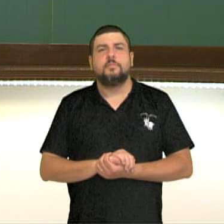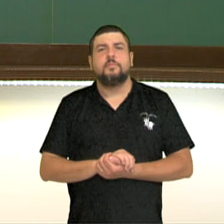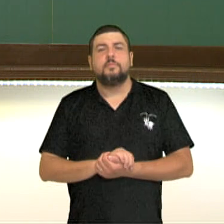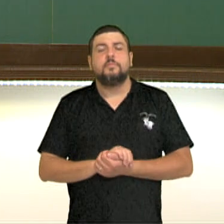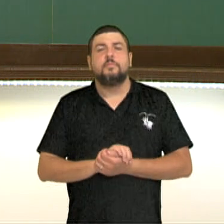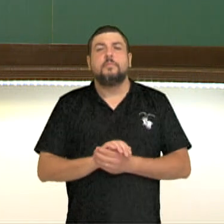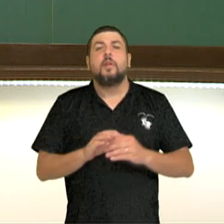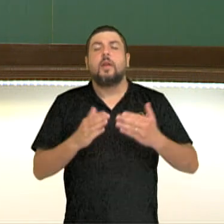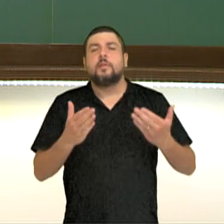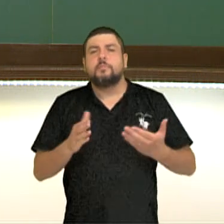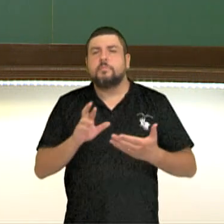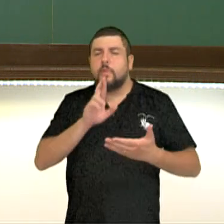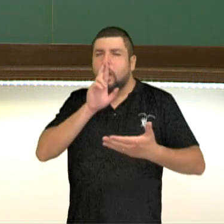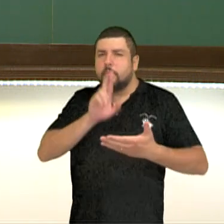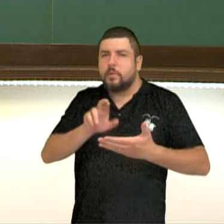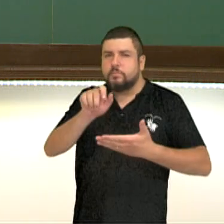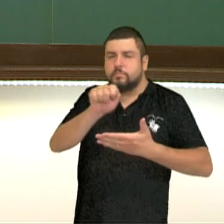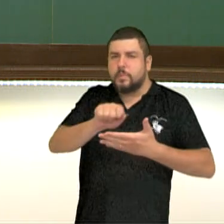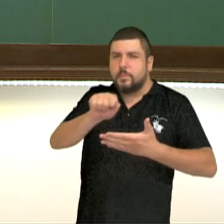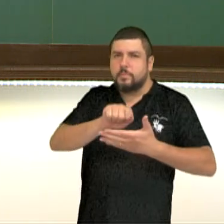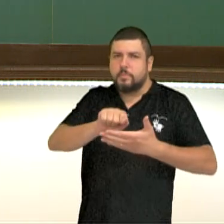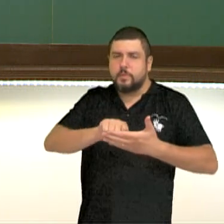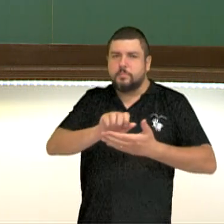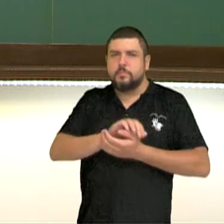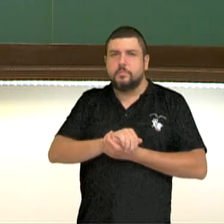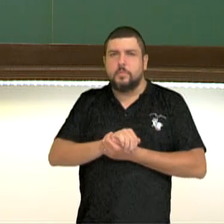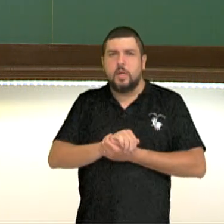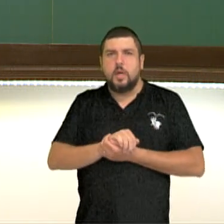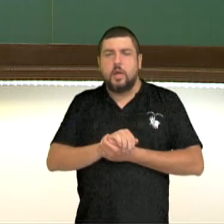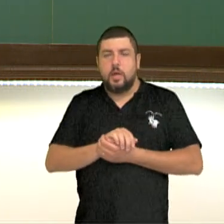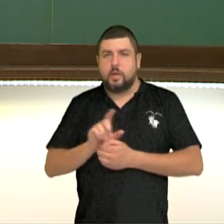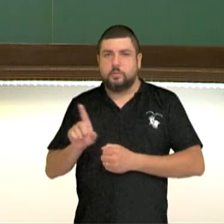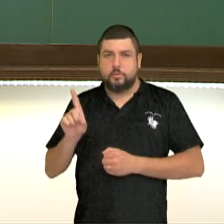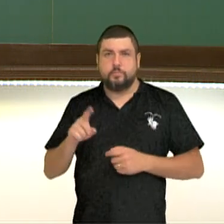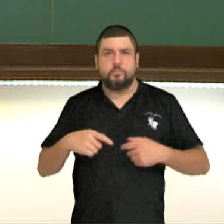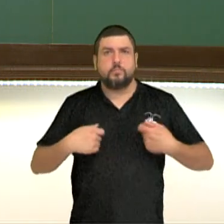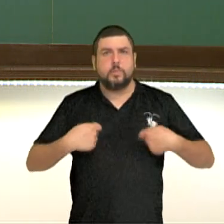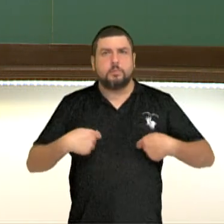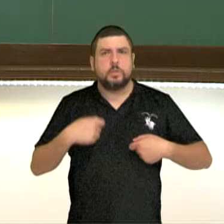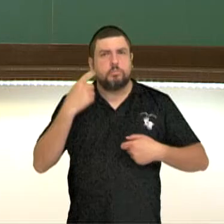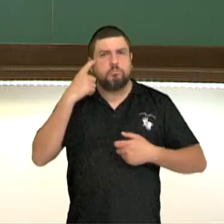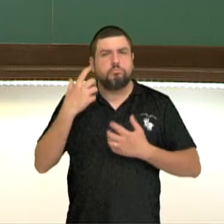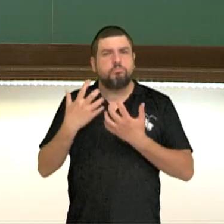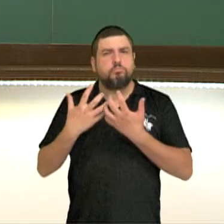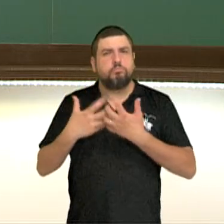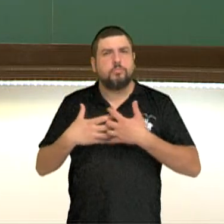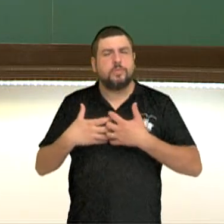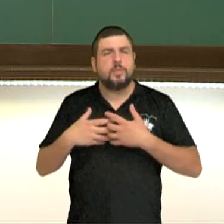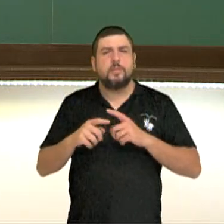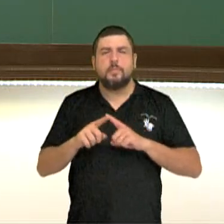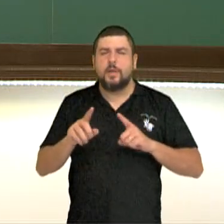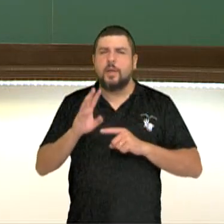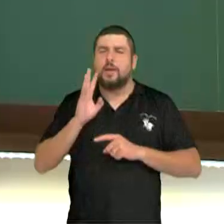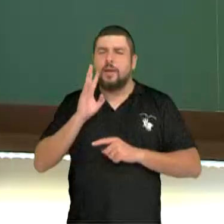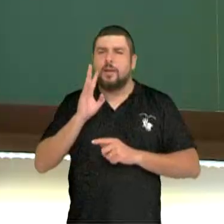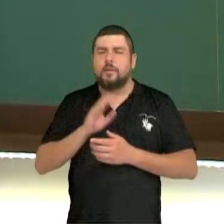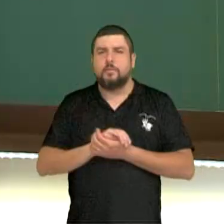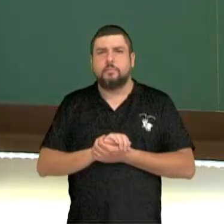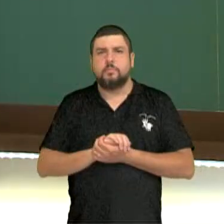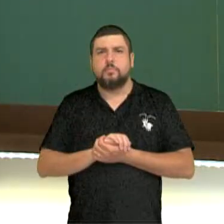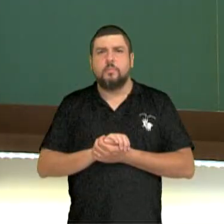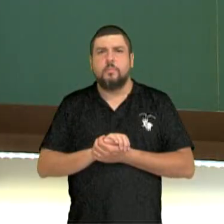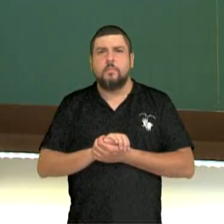E aí, responderam? A questão precisa de um pouco mais de reflexão, um pouco mais de trabalho, mas ela é muito legal, né? A sua